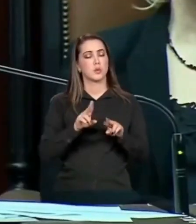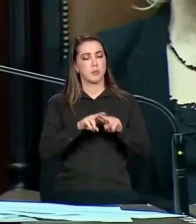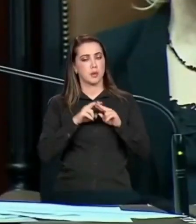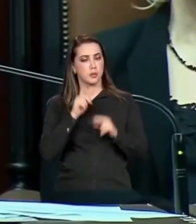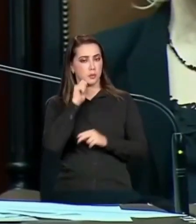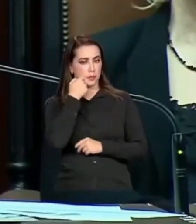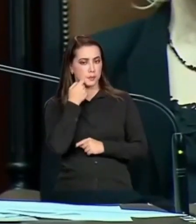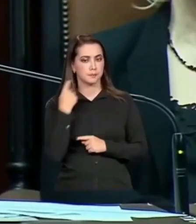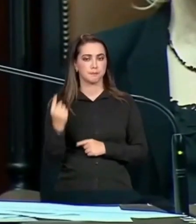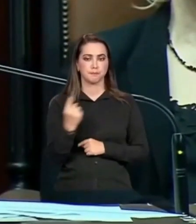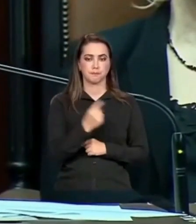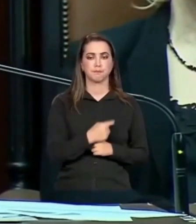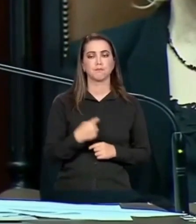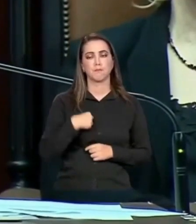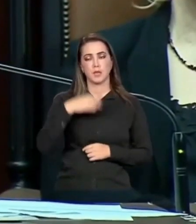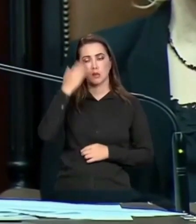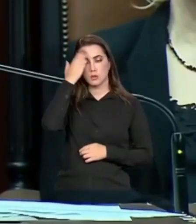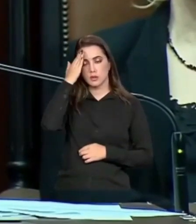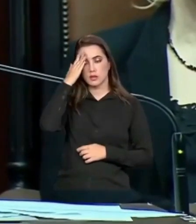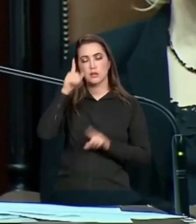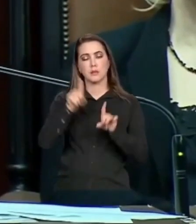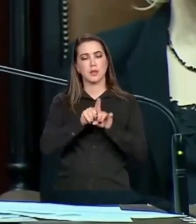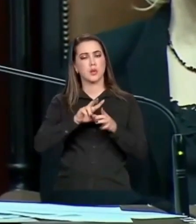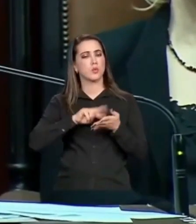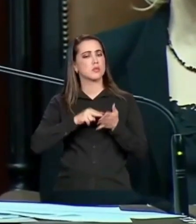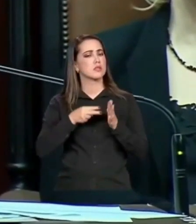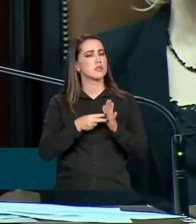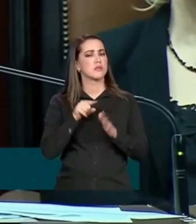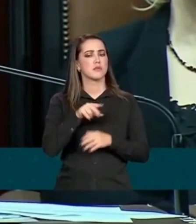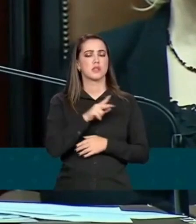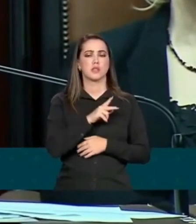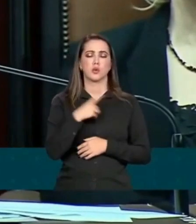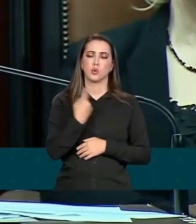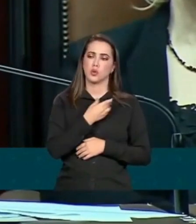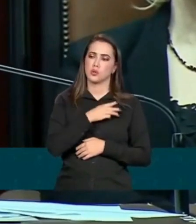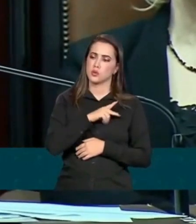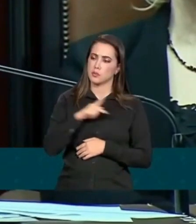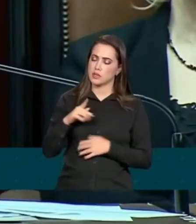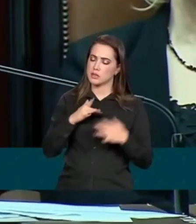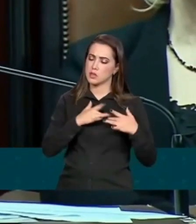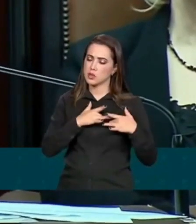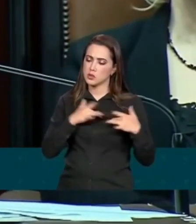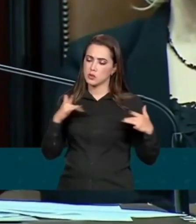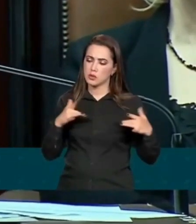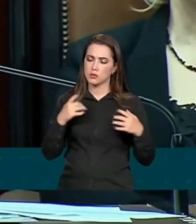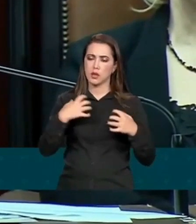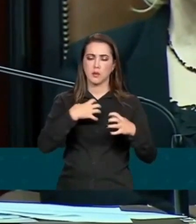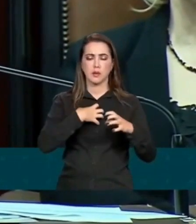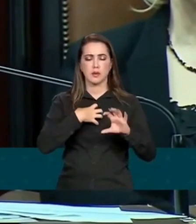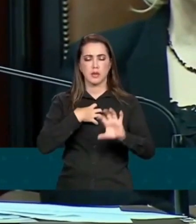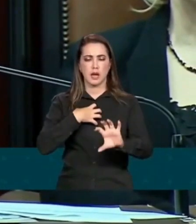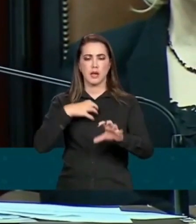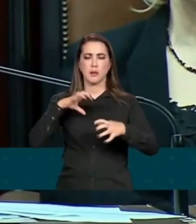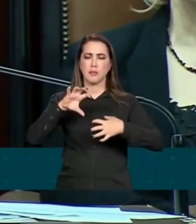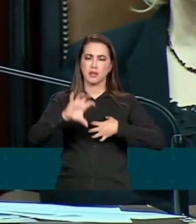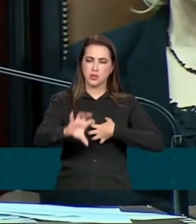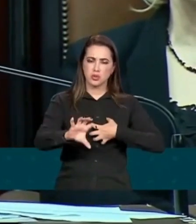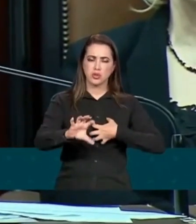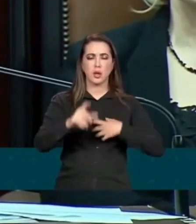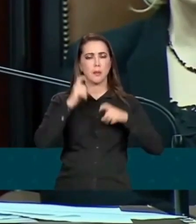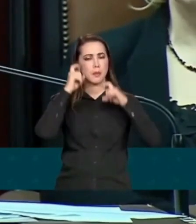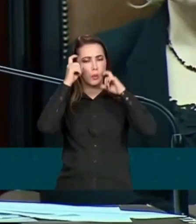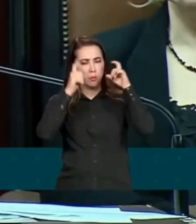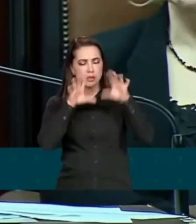dia. Sei o quanto significa para o nosso presidente a solidariedade, a empatia, a preocupação com os